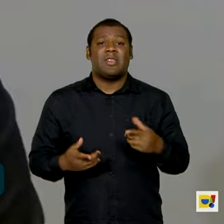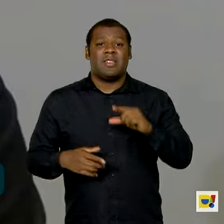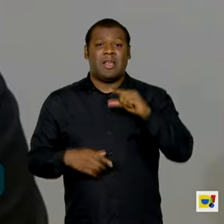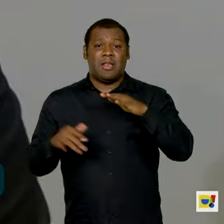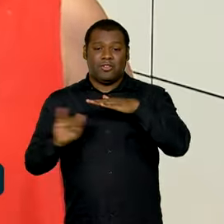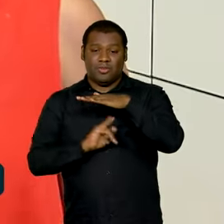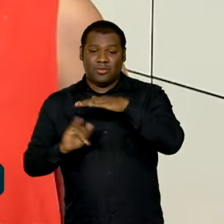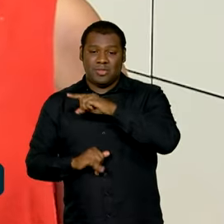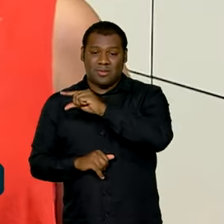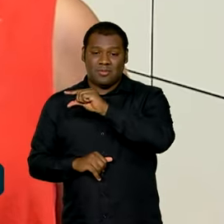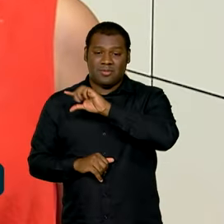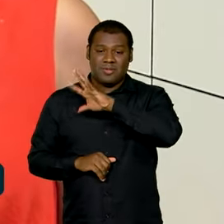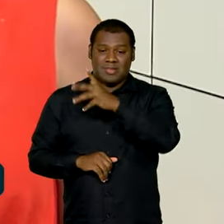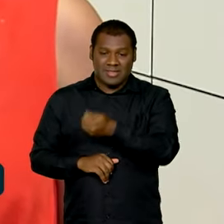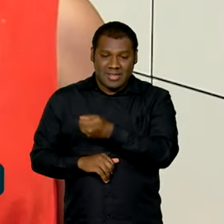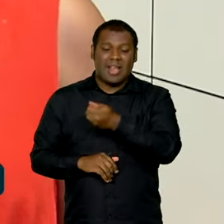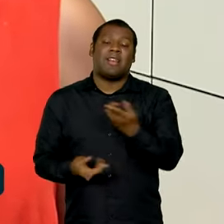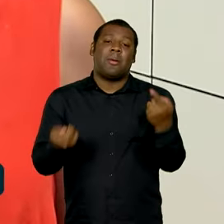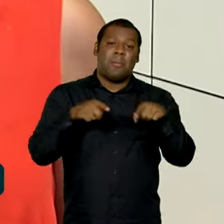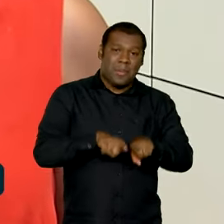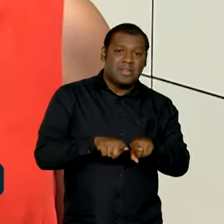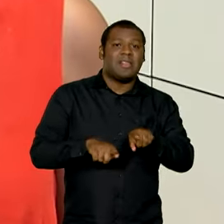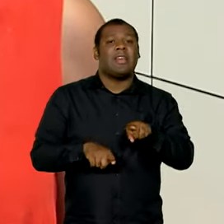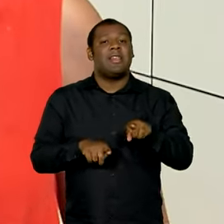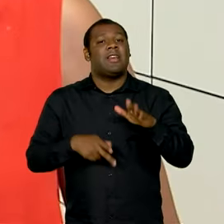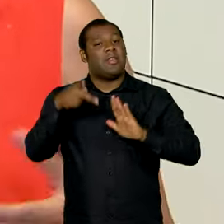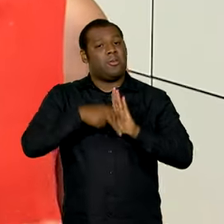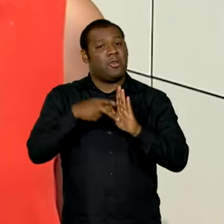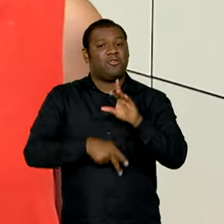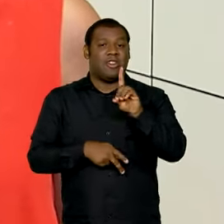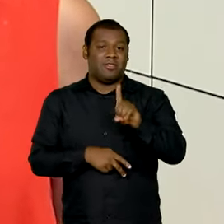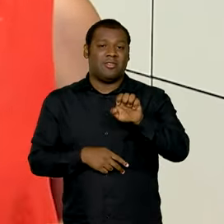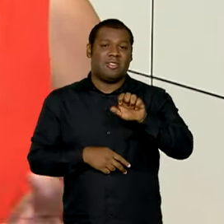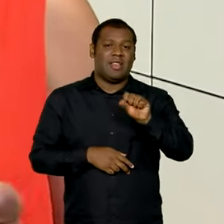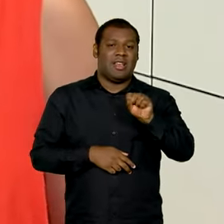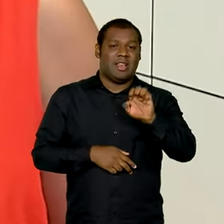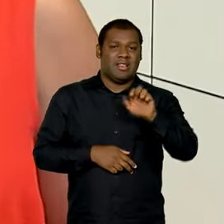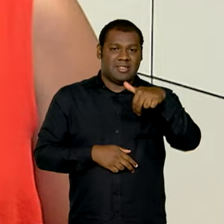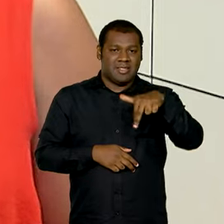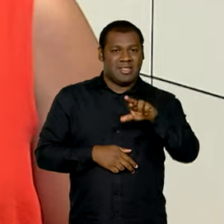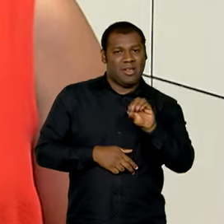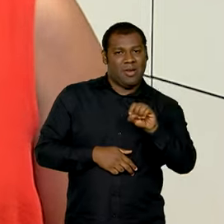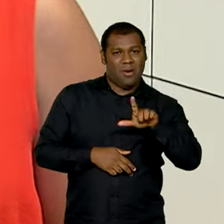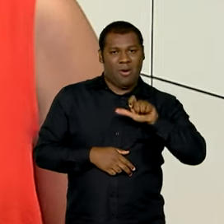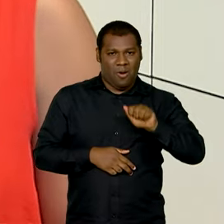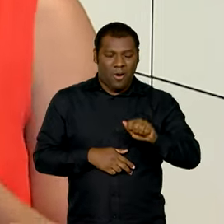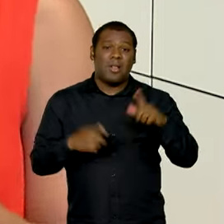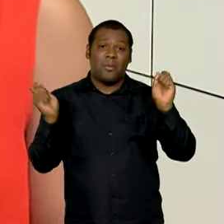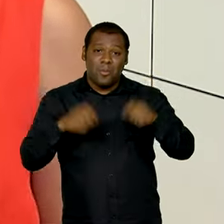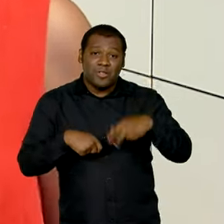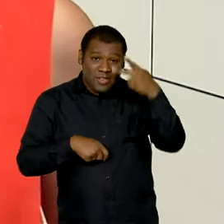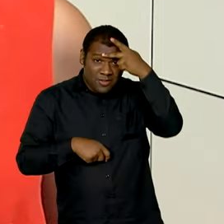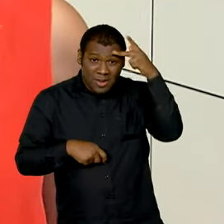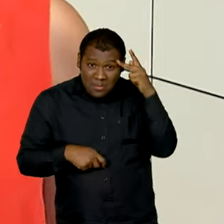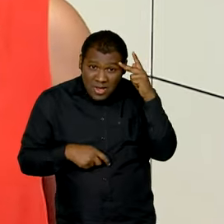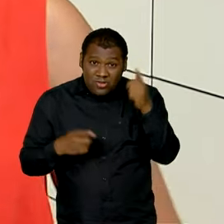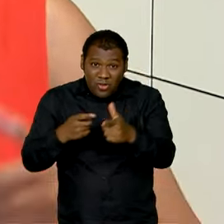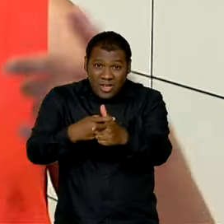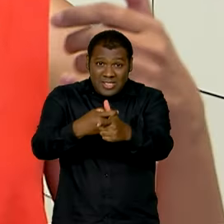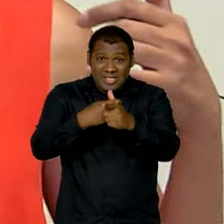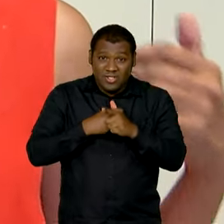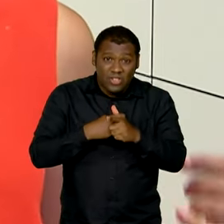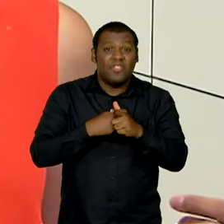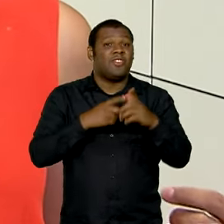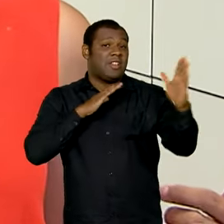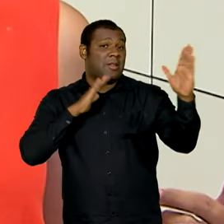Desenrola Brasil o programa Desenrola Brasil possibilita a renegociação de dívidas negativadas no período